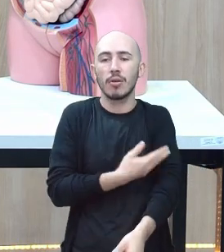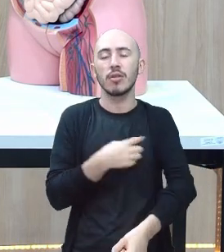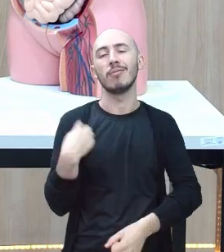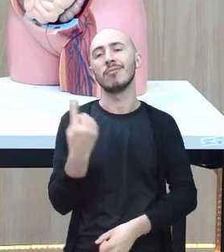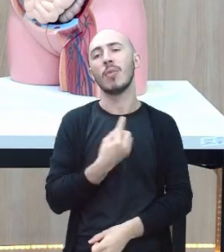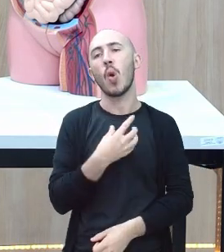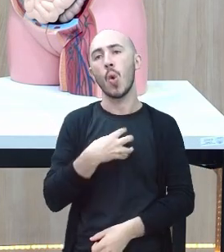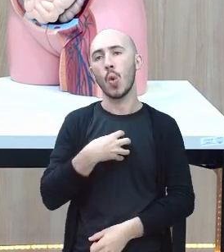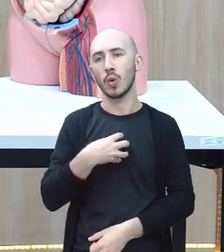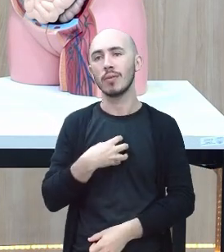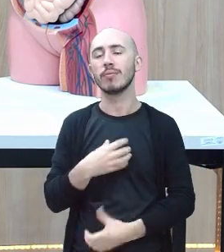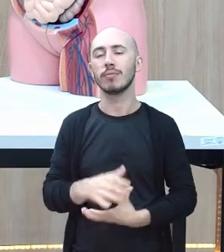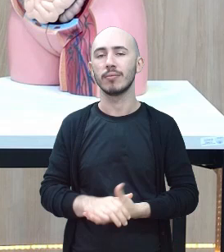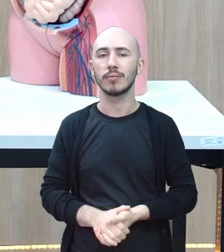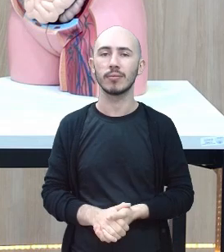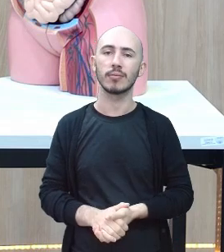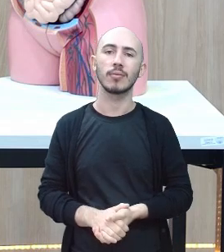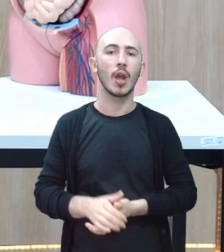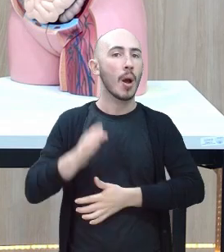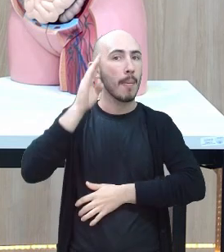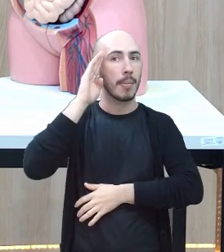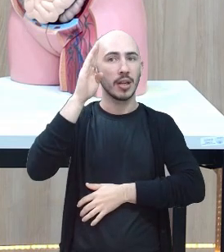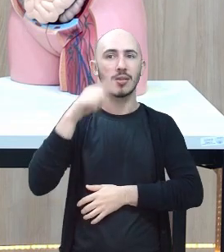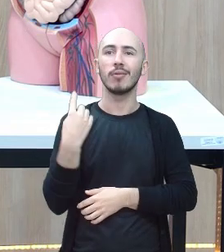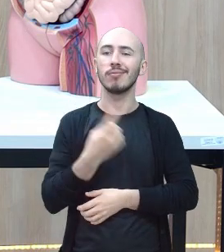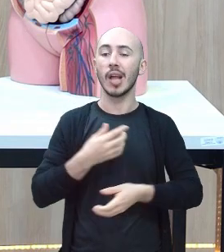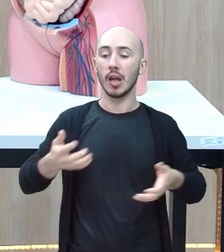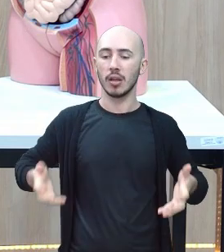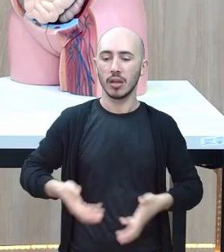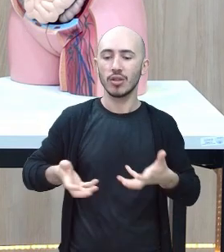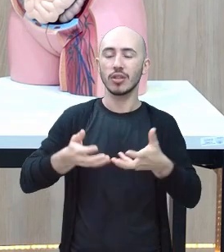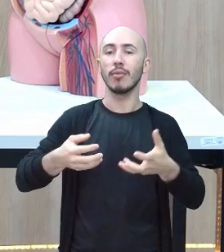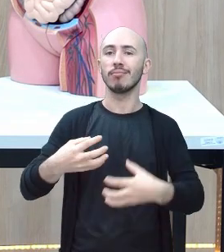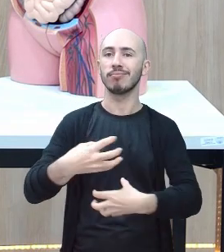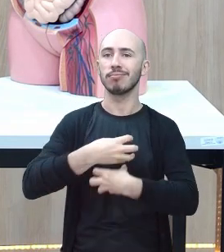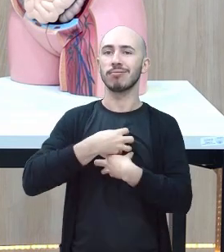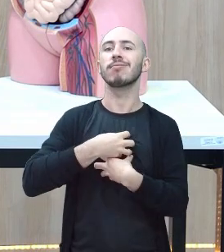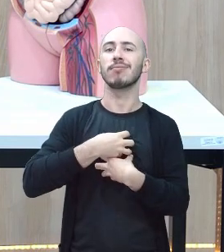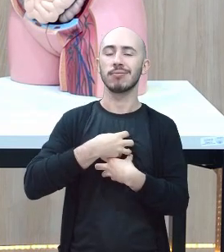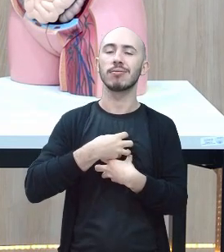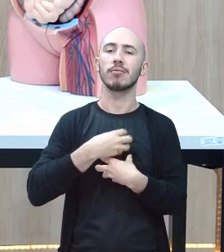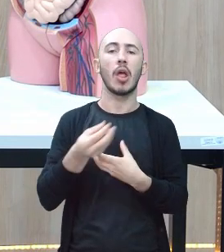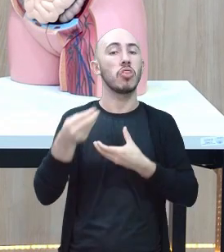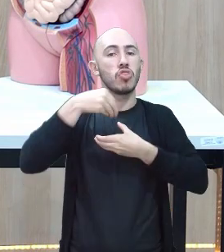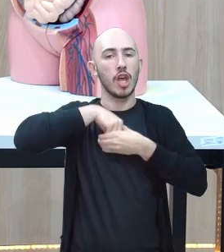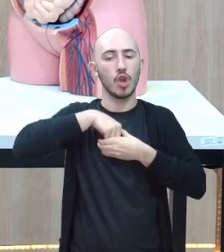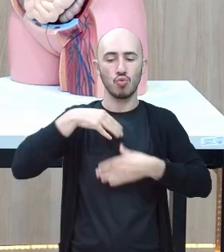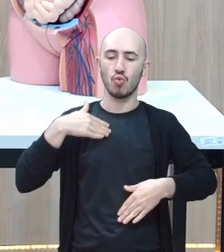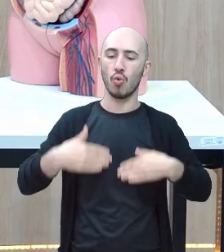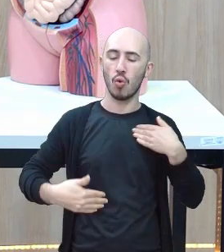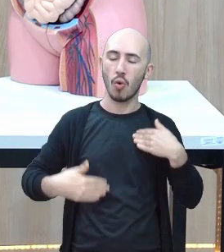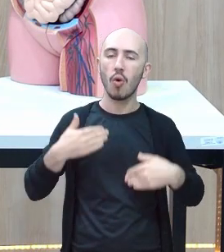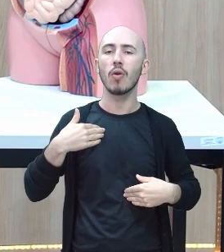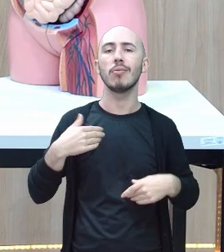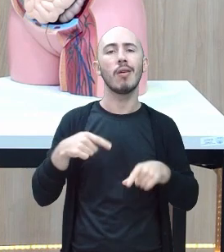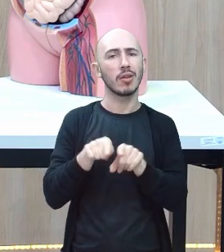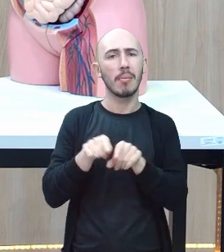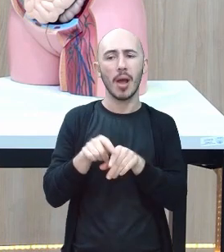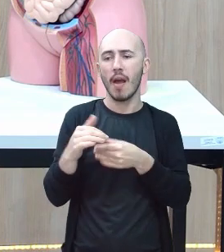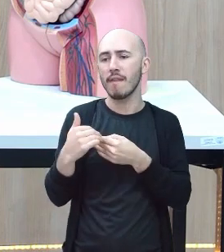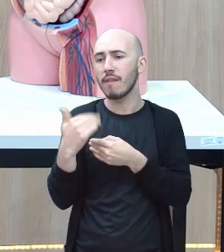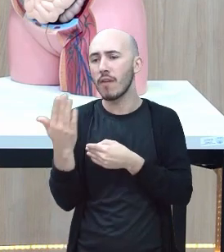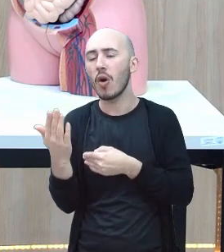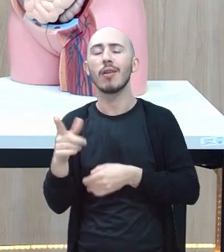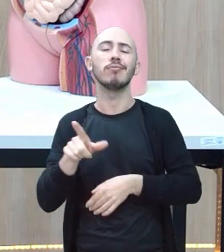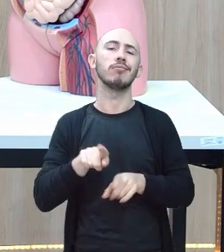ele é principal porque ele responde aos estímulos, tanto os estímulos internos, que estão dentro do nosso corpo,